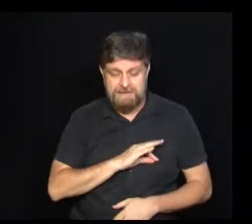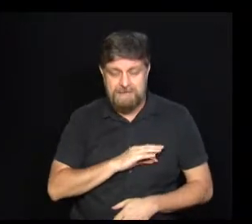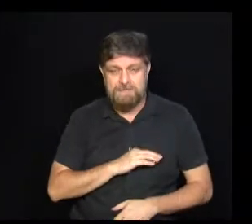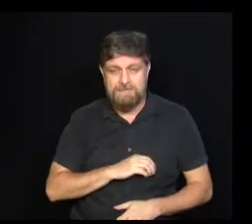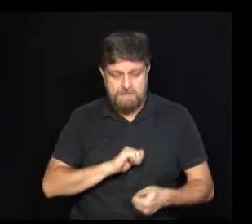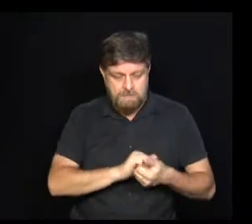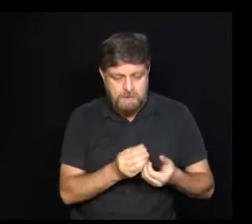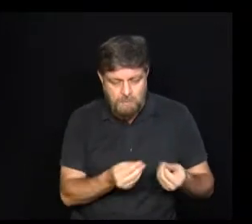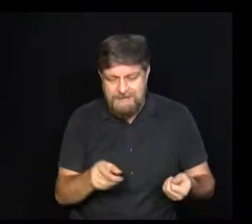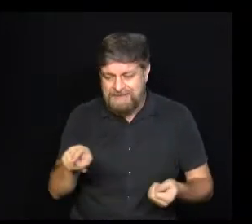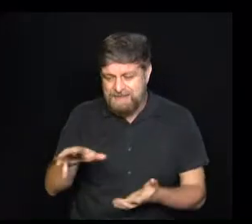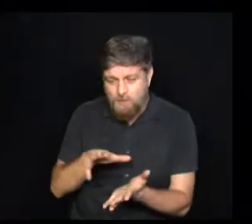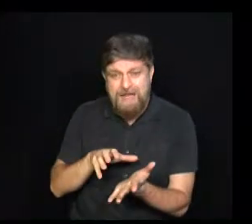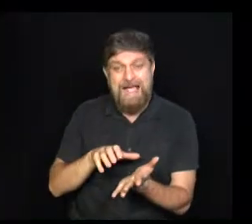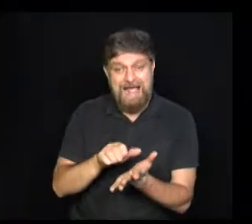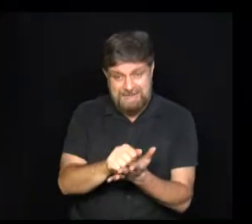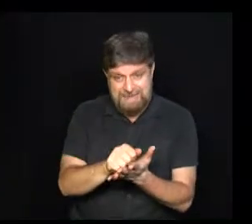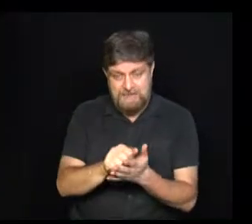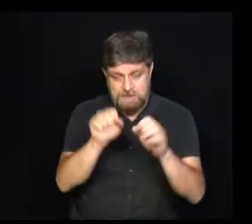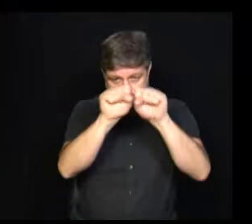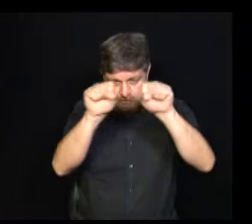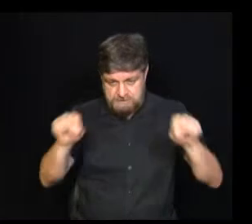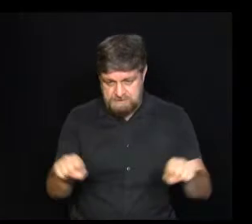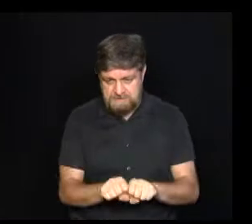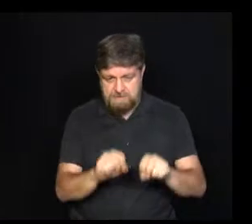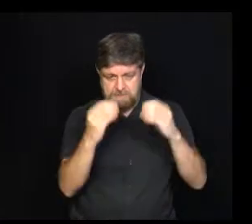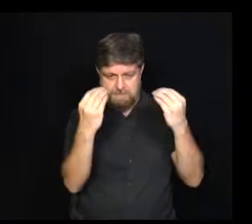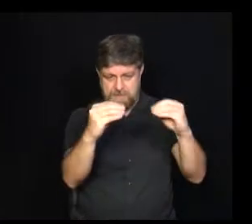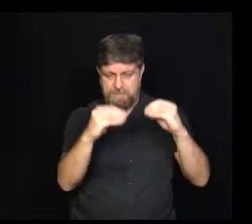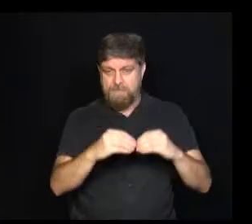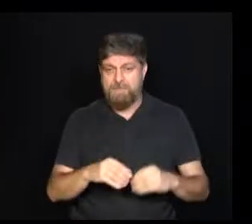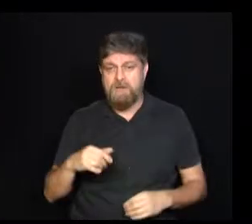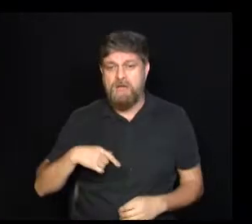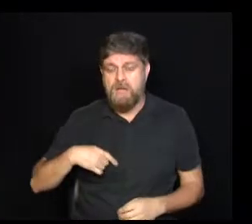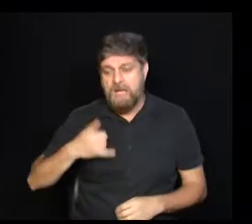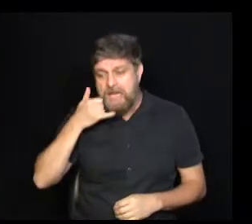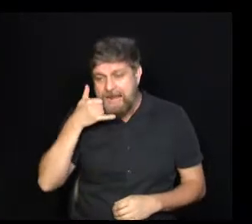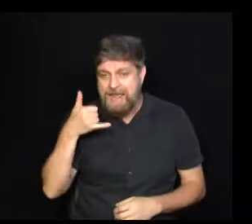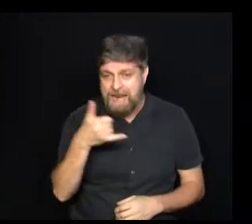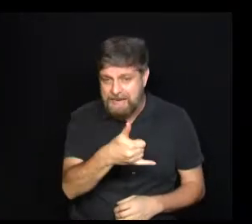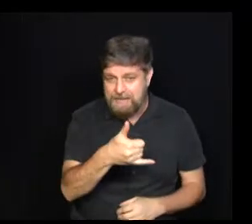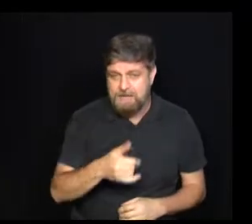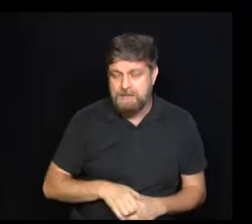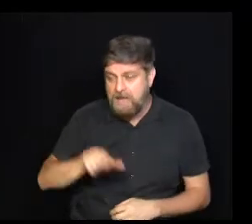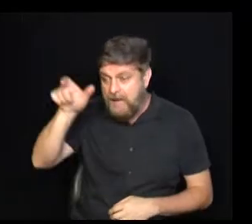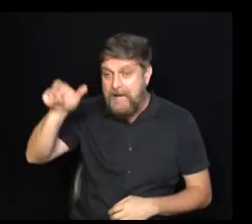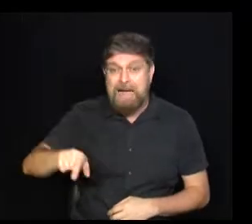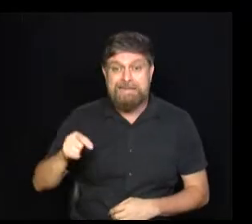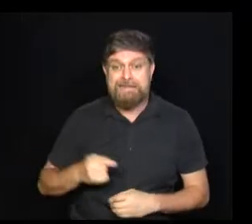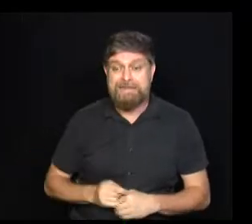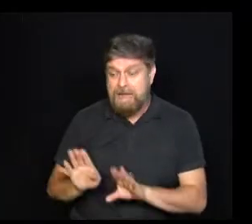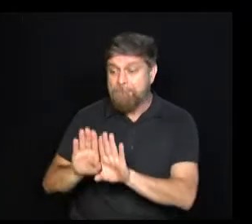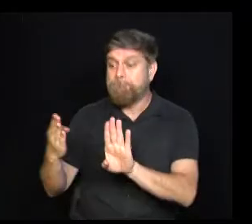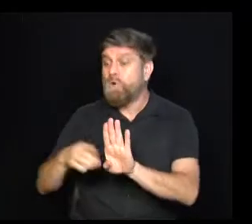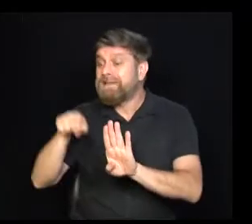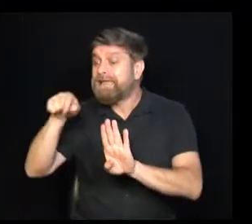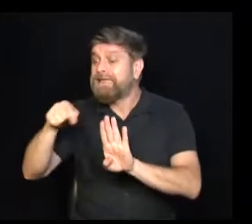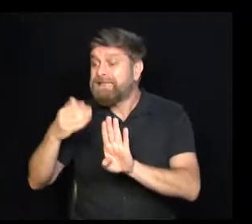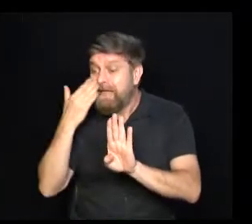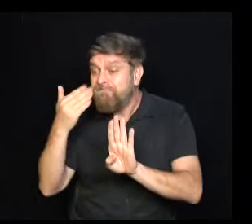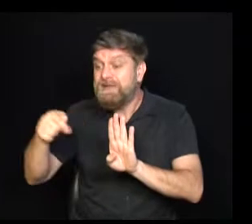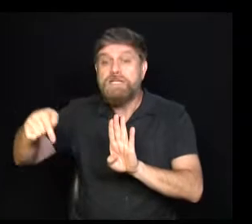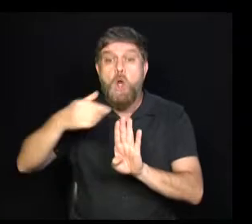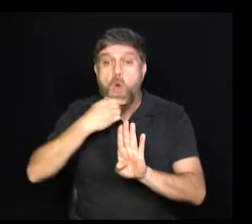o cadastro dela no nosso sistema. Então, se ela liga e diz, olha, eu sou assistida pelo Gama, o agressor está aqui na minha porta, então